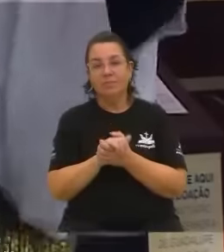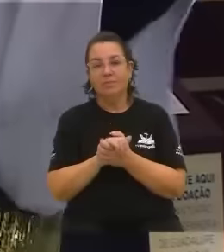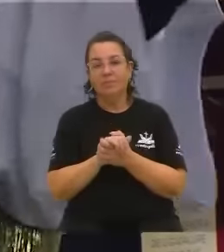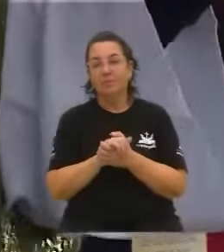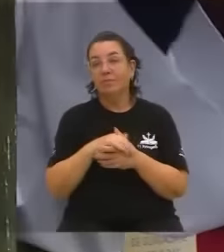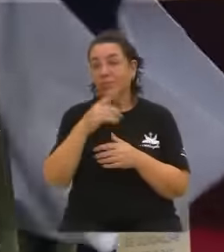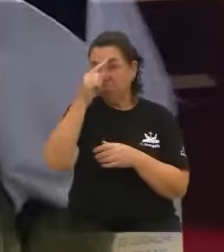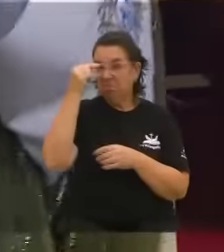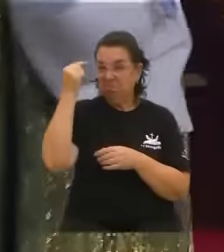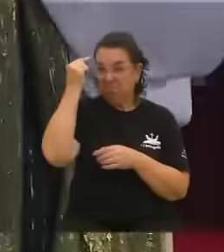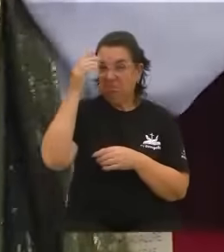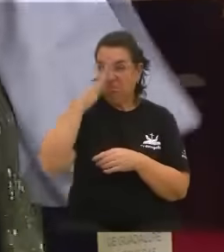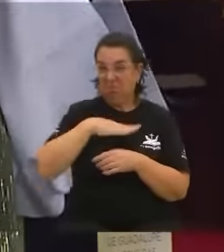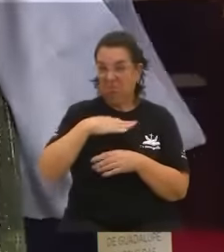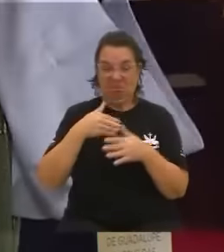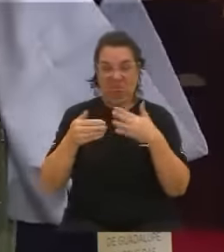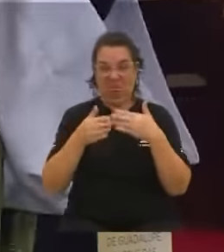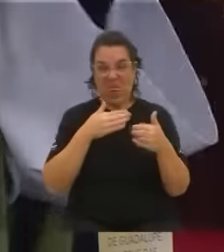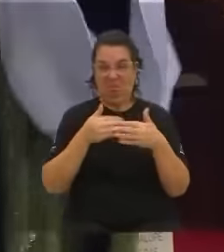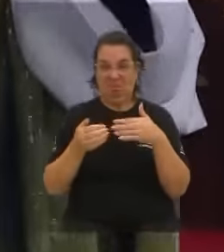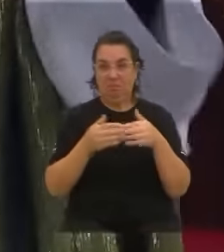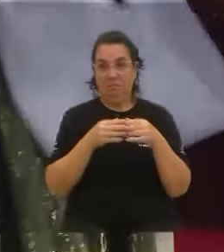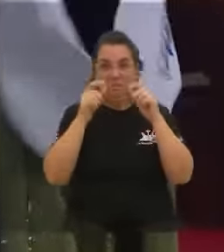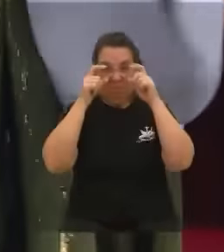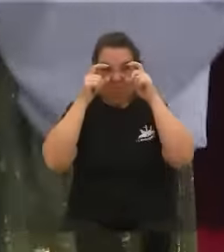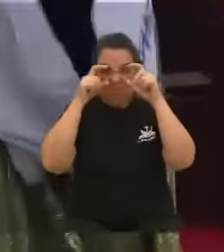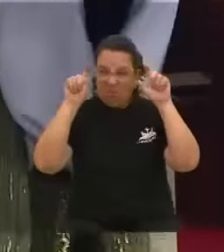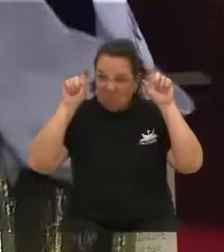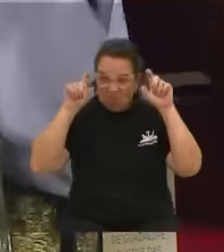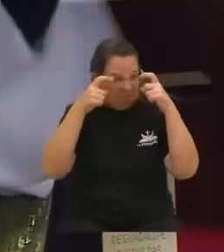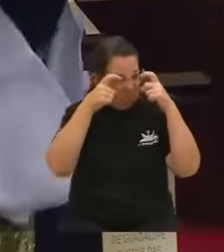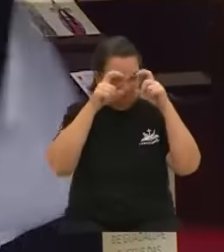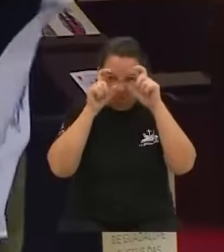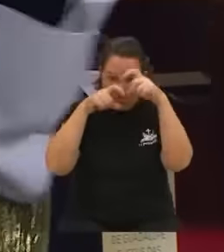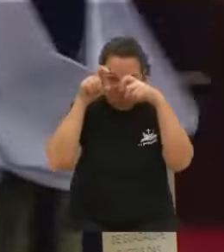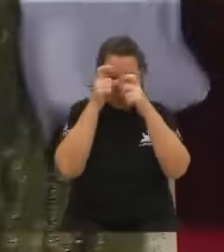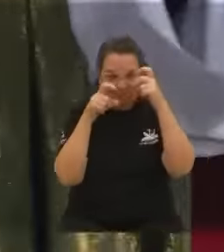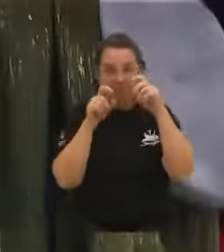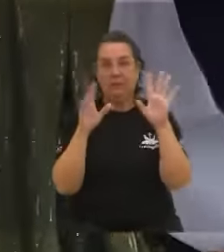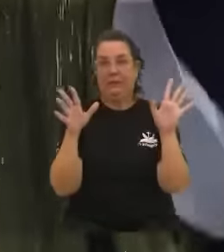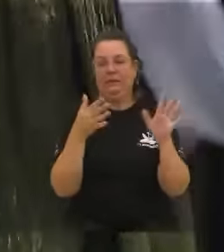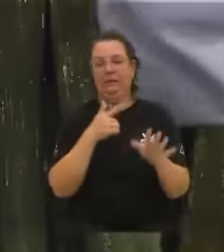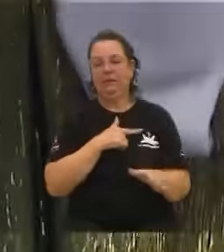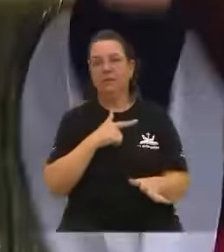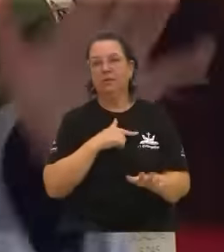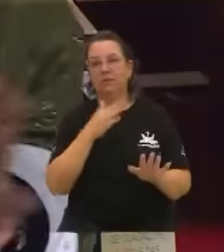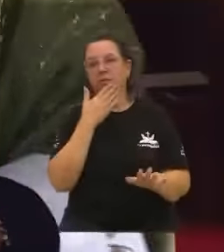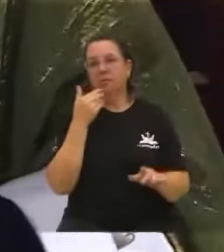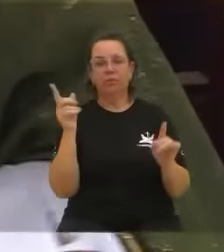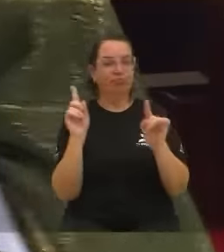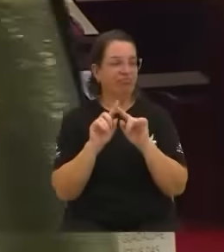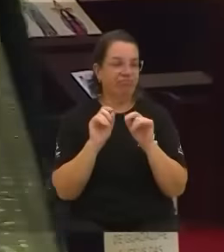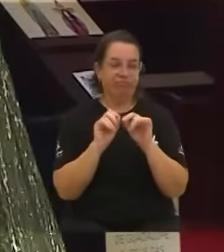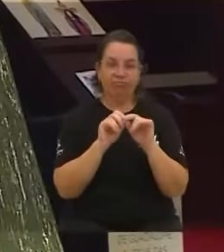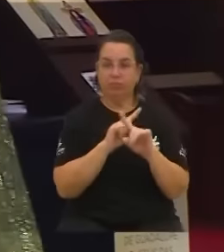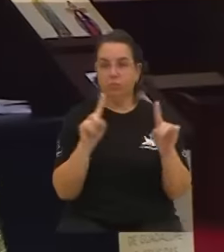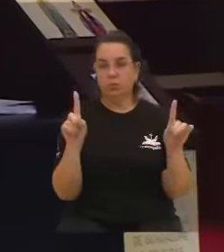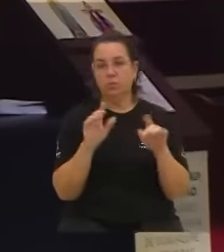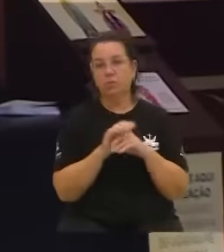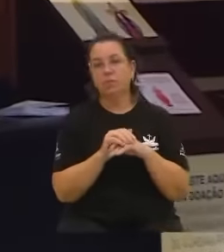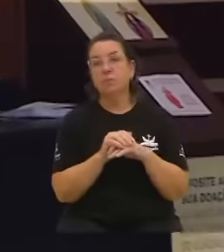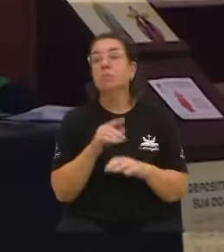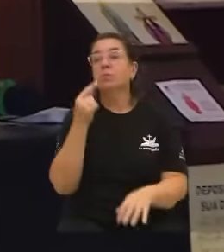tem umas imagens mal feitas, tudo estrábico, tudo zaroio, coisa feia, melhor não fazer. Eu